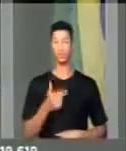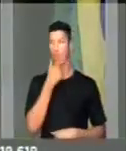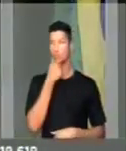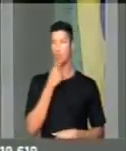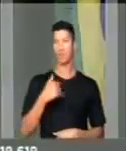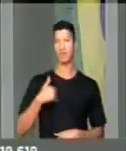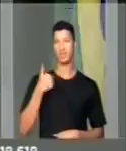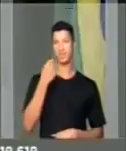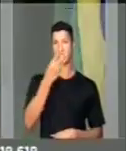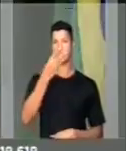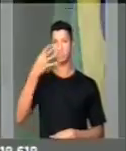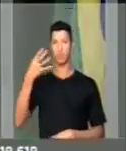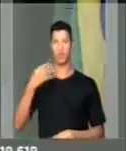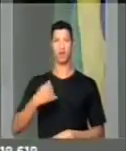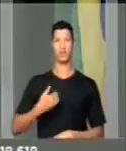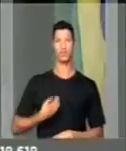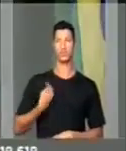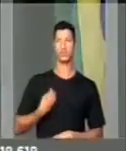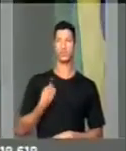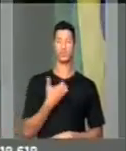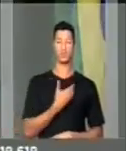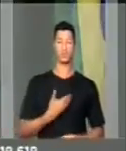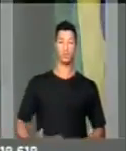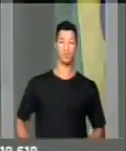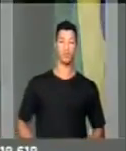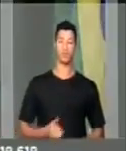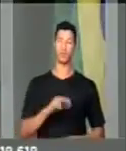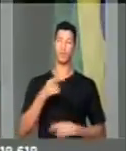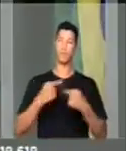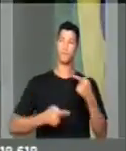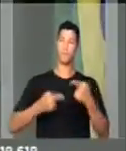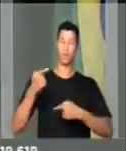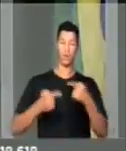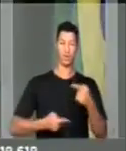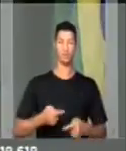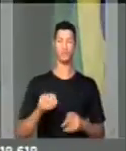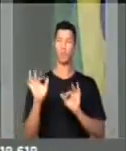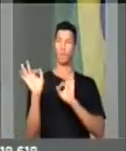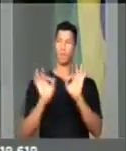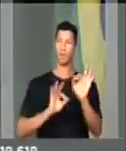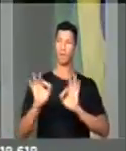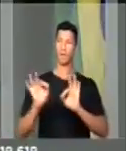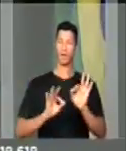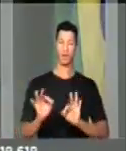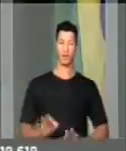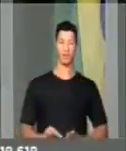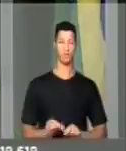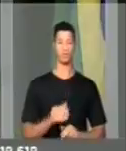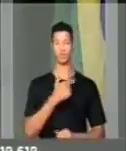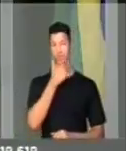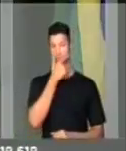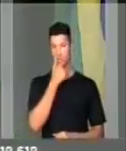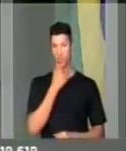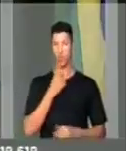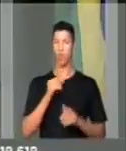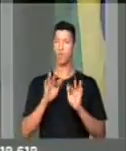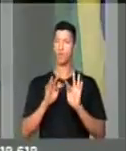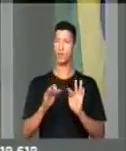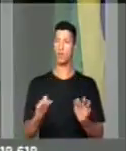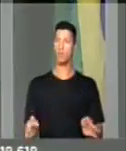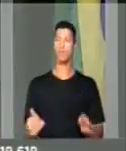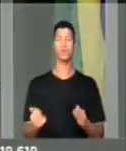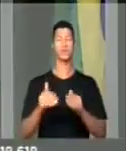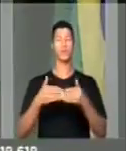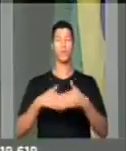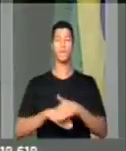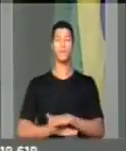com 34 anos de vida pública, um político preparado, um homem humilde,